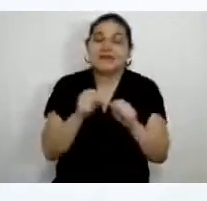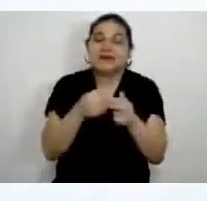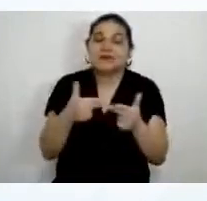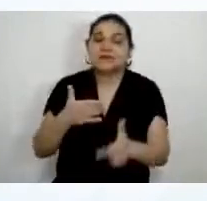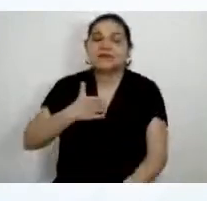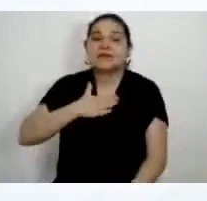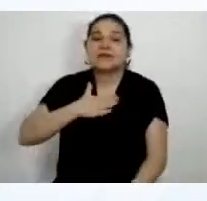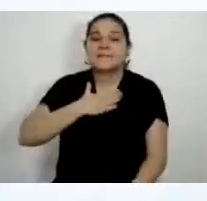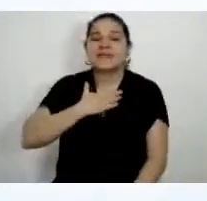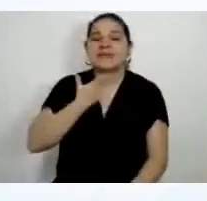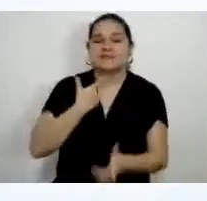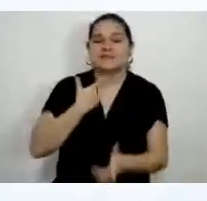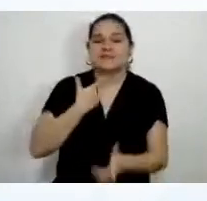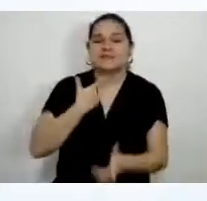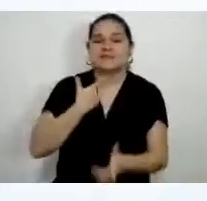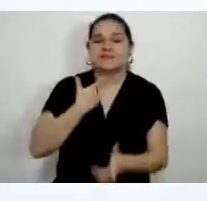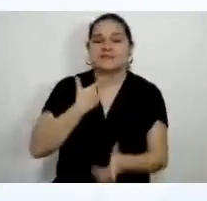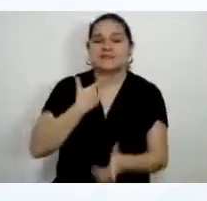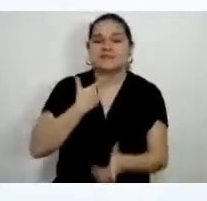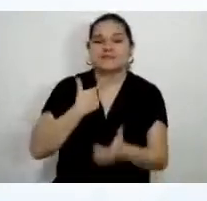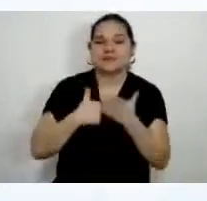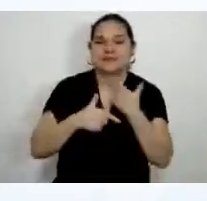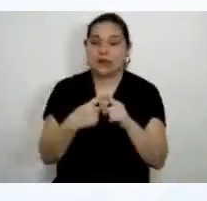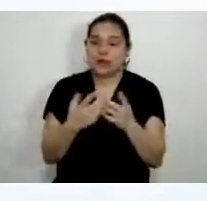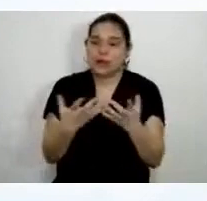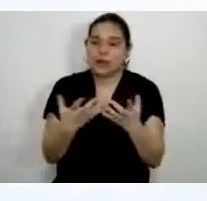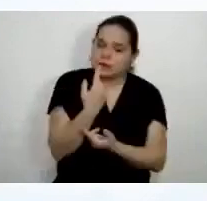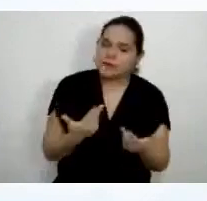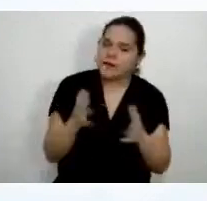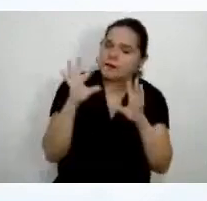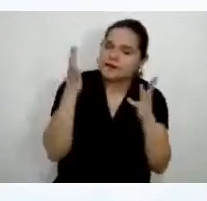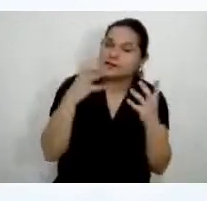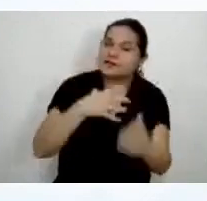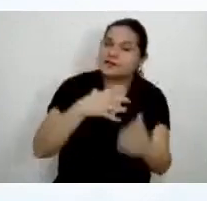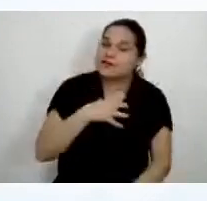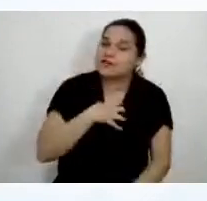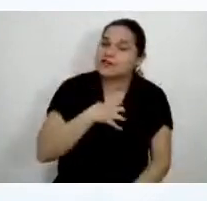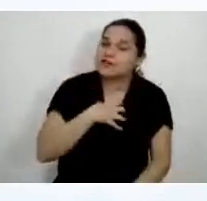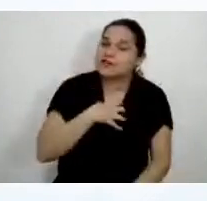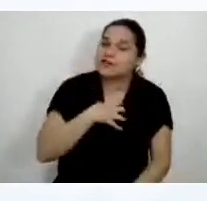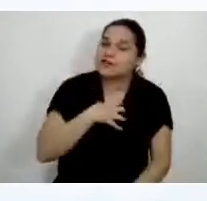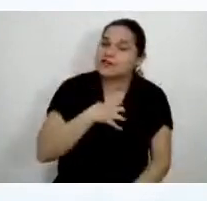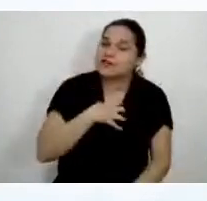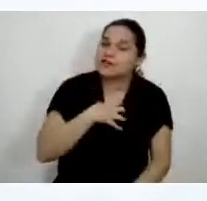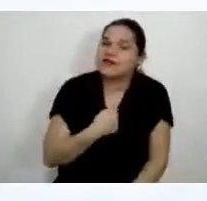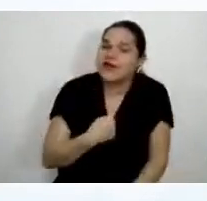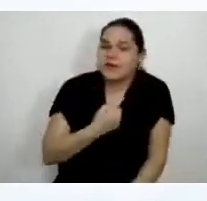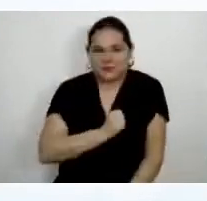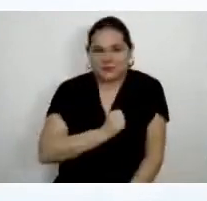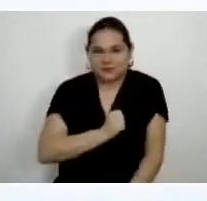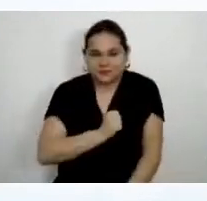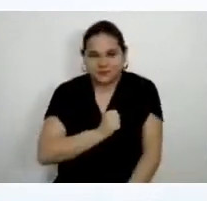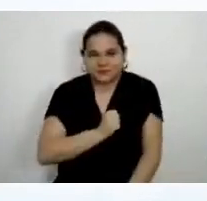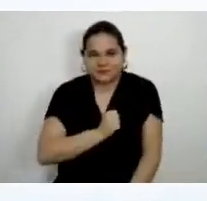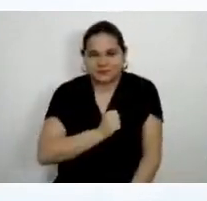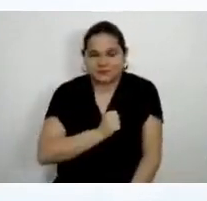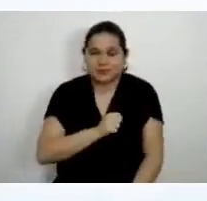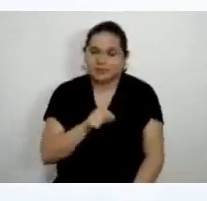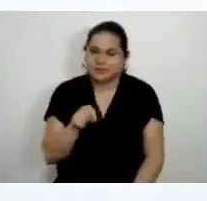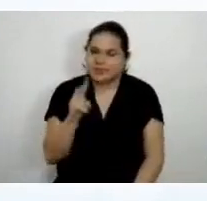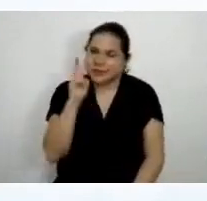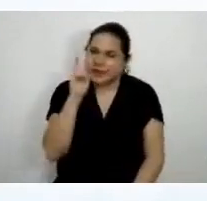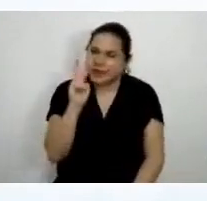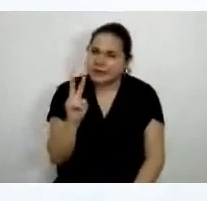do jeito que ela imagina, do jeito que ela quer. Eu estava vendo aí recentemente uma